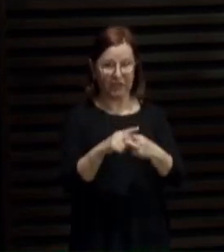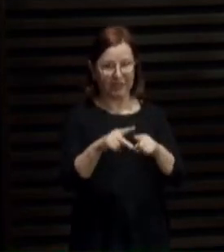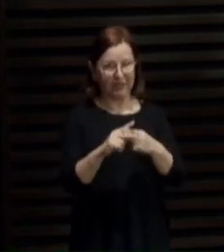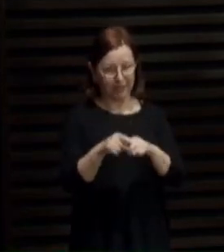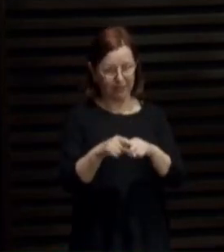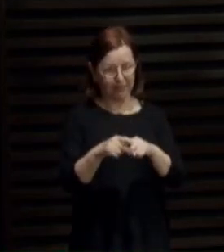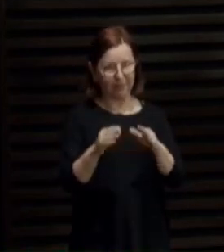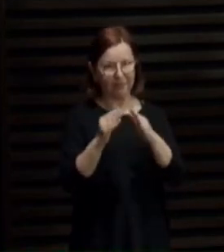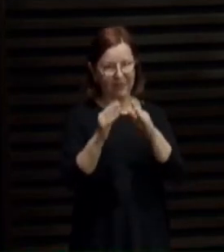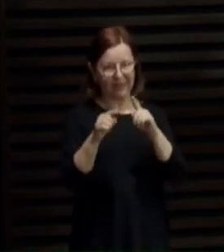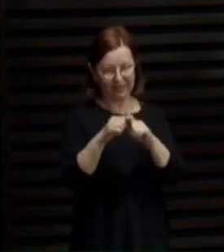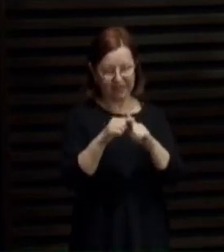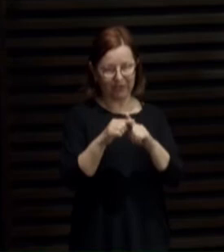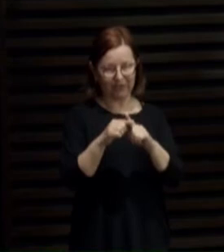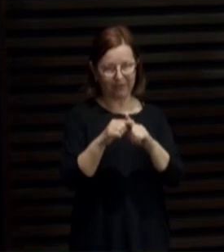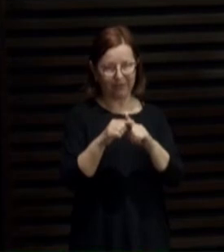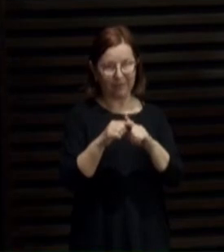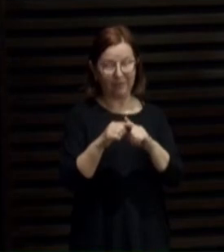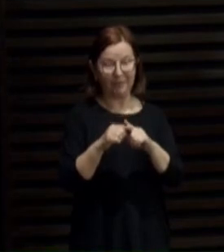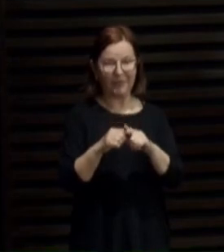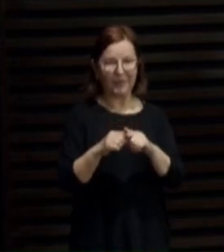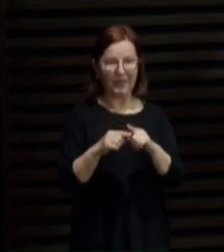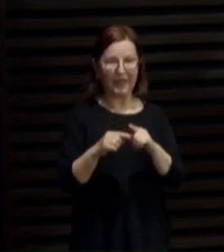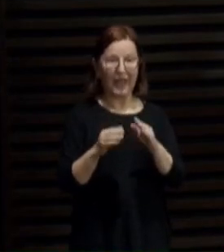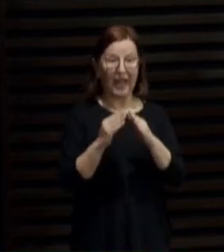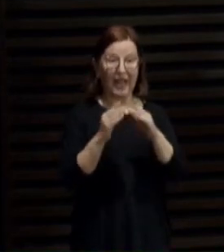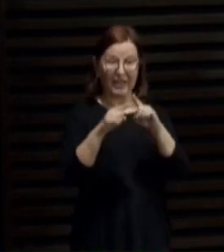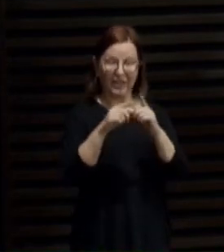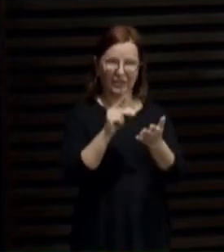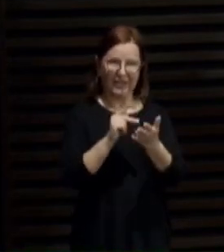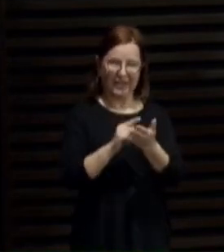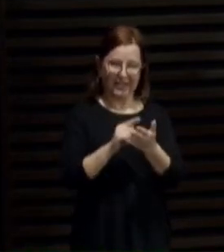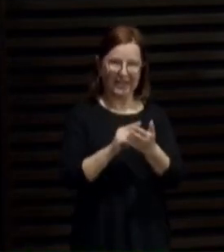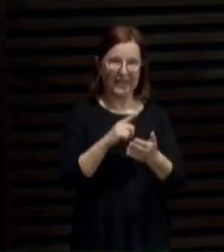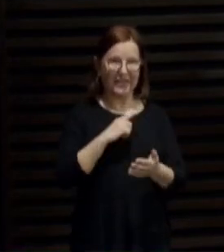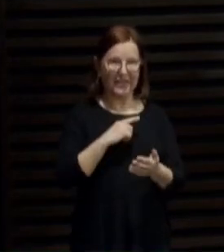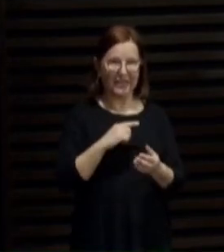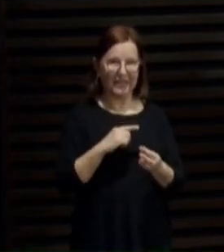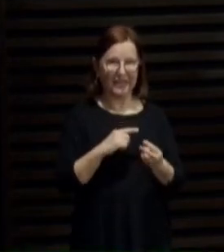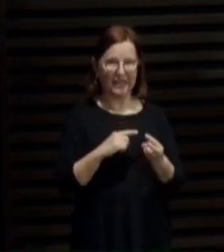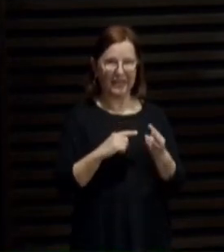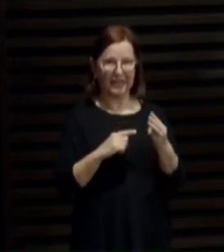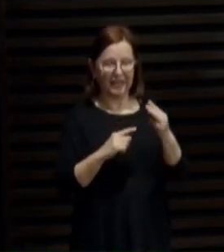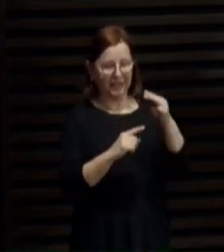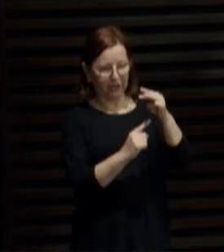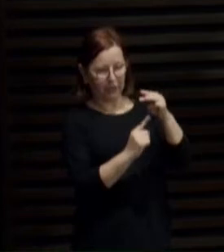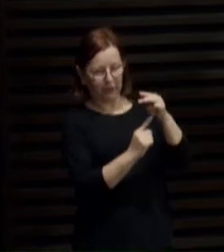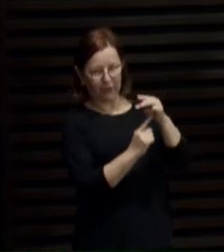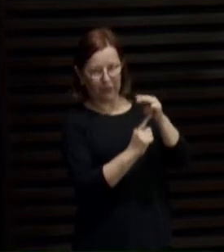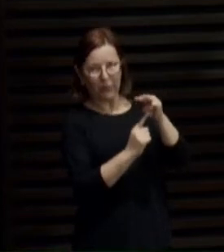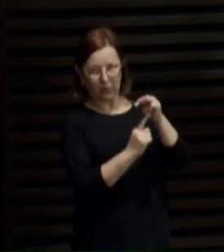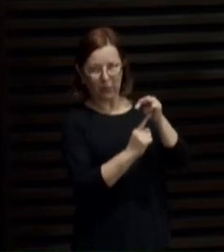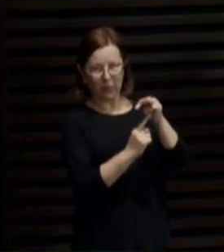é composta por trigo, mas a igreja com I minúsculo tem joio no